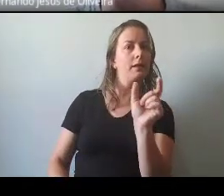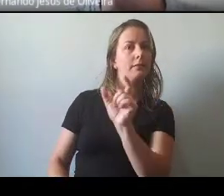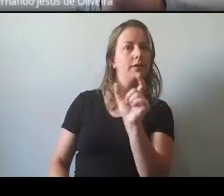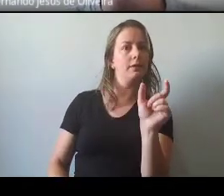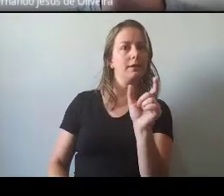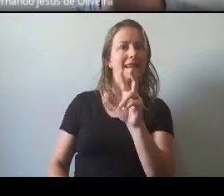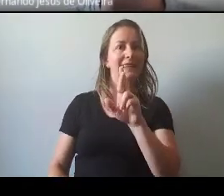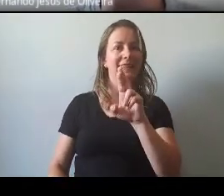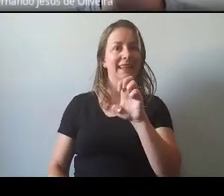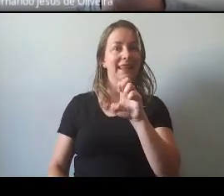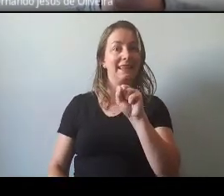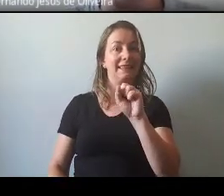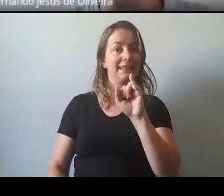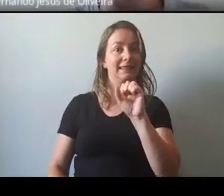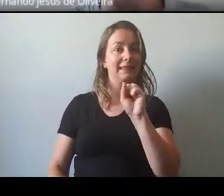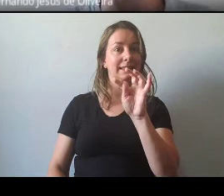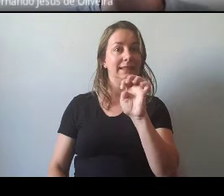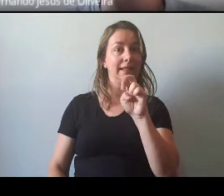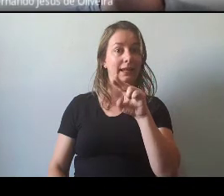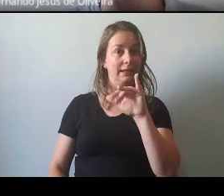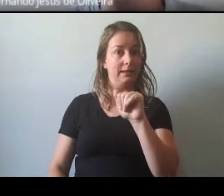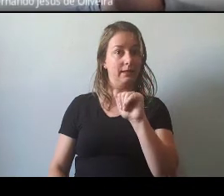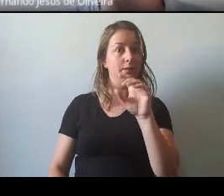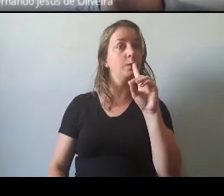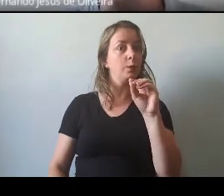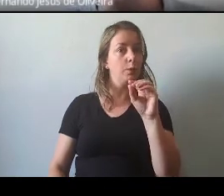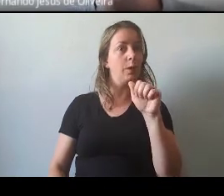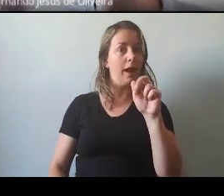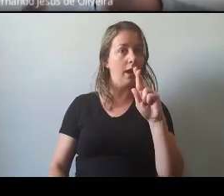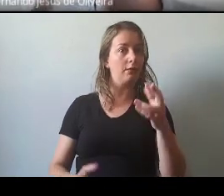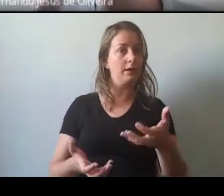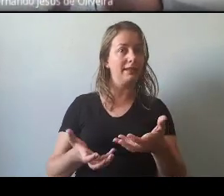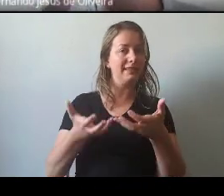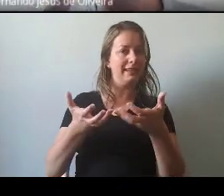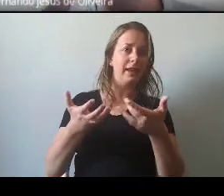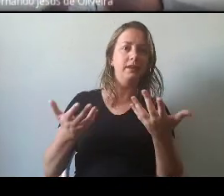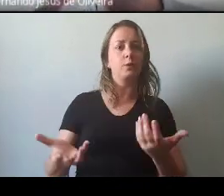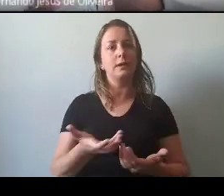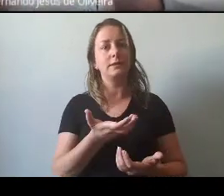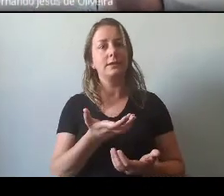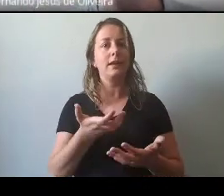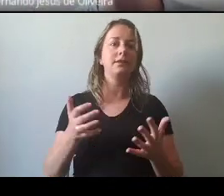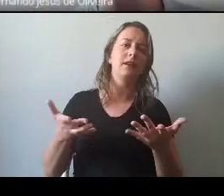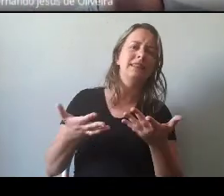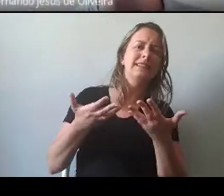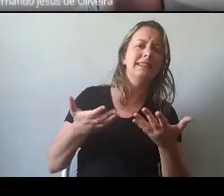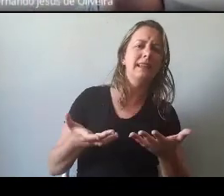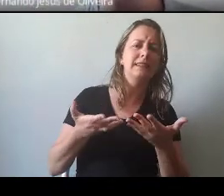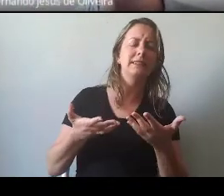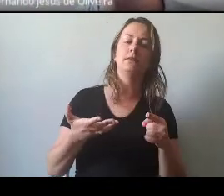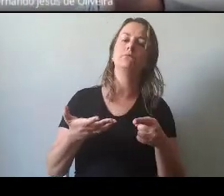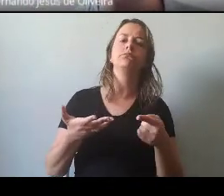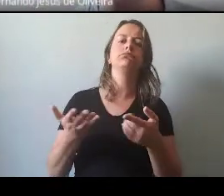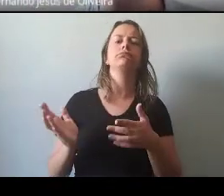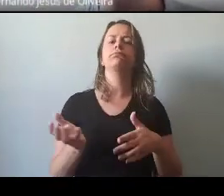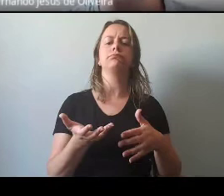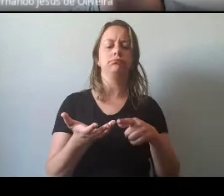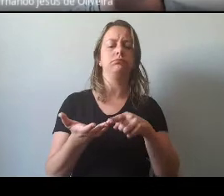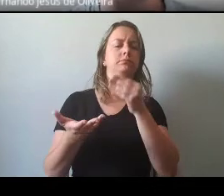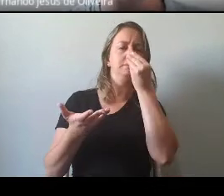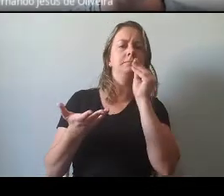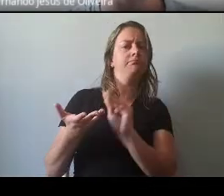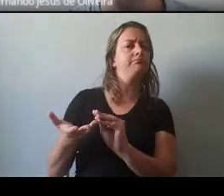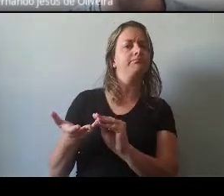despreze a resistência do ar. Ou, em alguns casos, você pode concluir você mesmo que a resistência do ar é